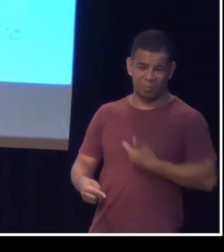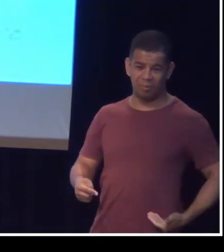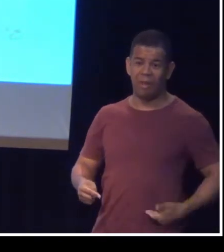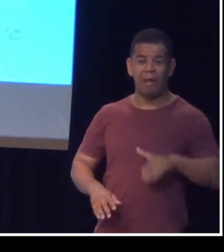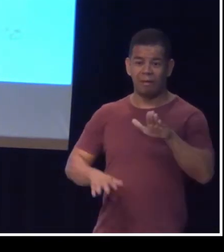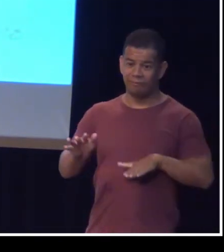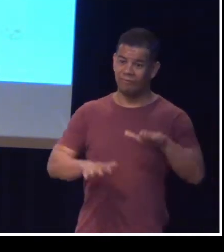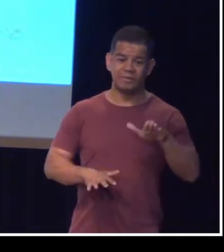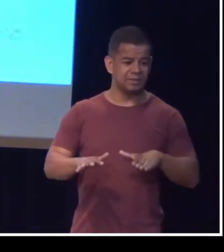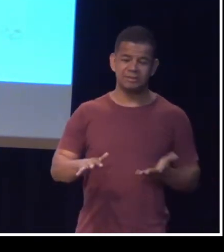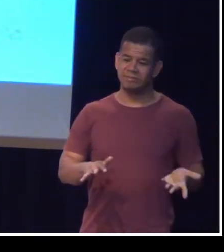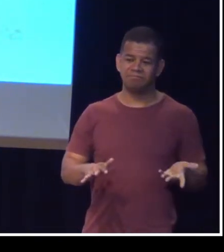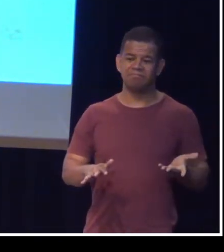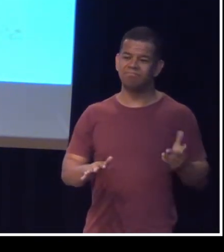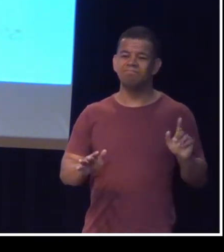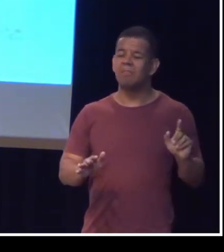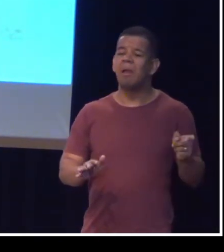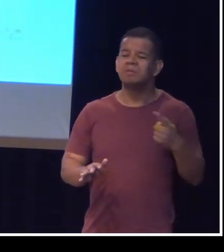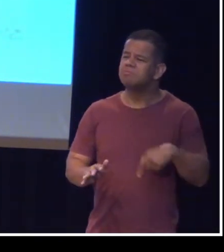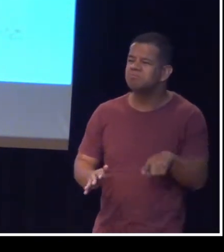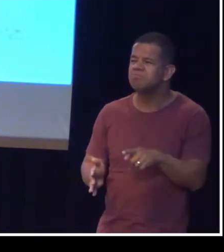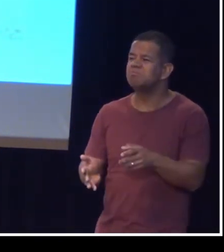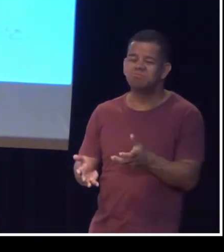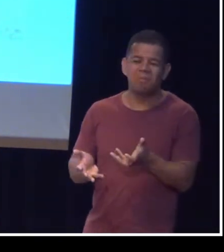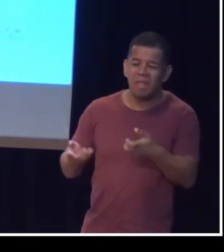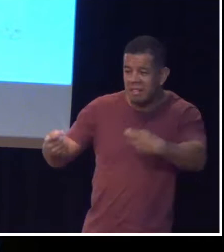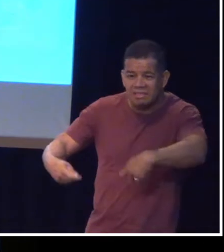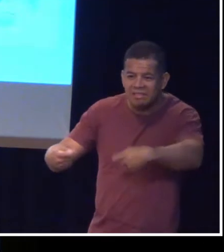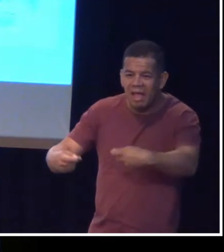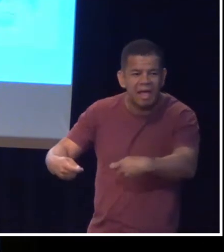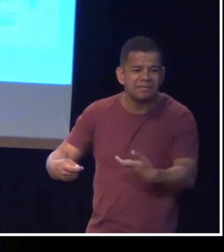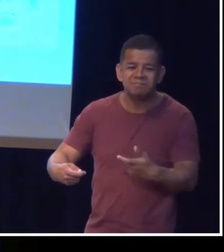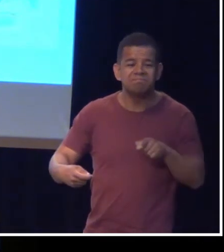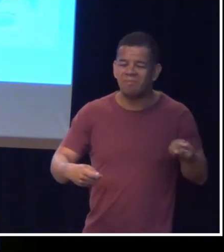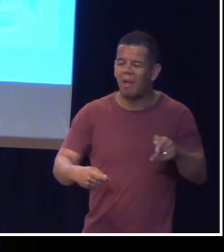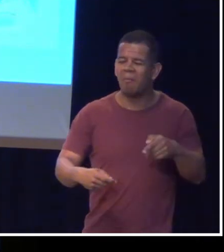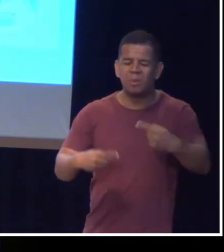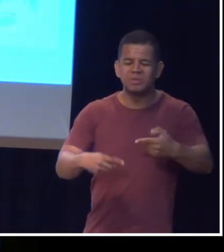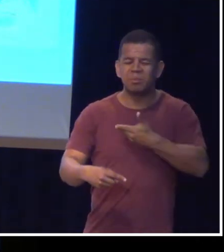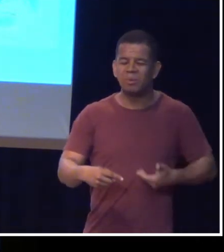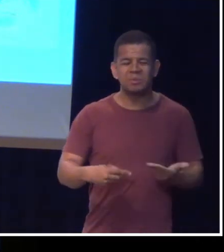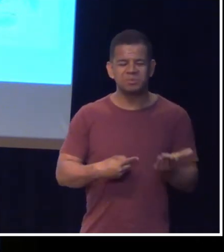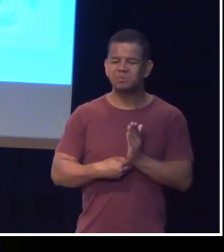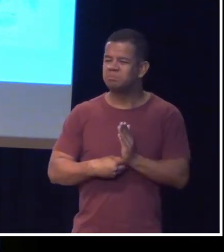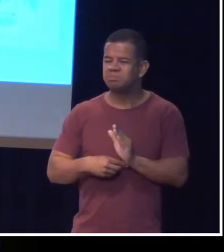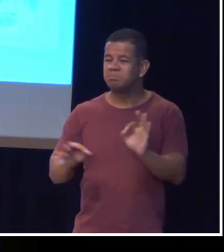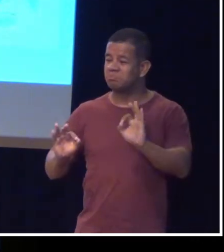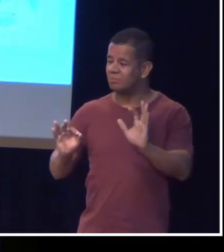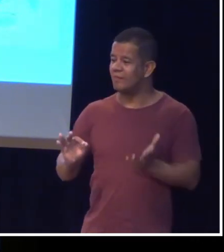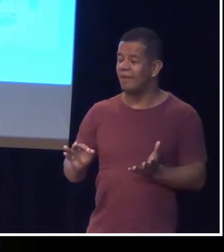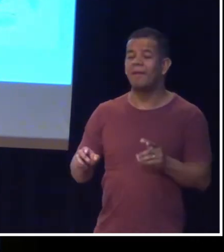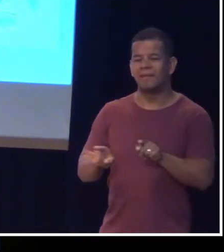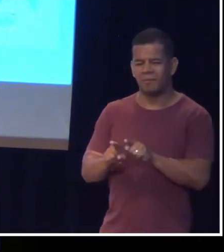políticas públicas não correspondem àquilo que a gente de fato necessita. E aí eu chego à atitudinal, que a gente vai entrar